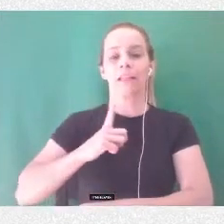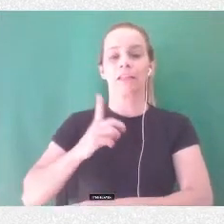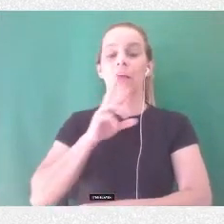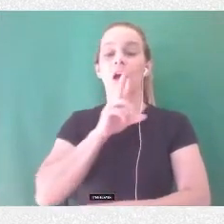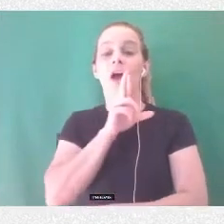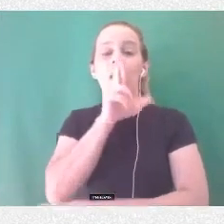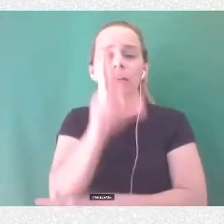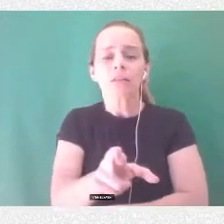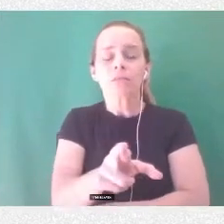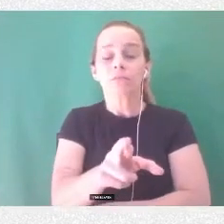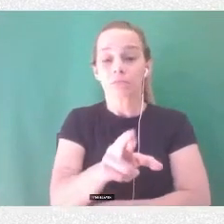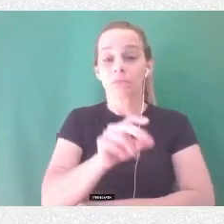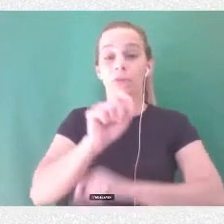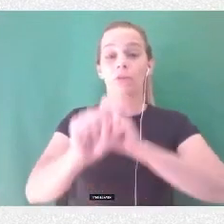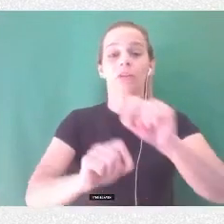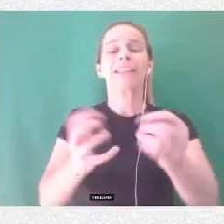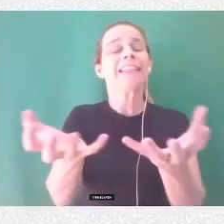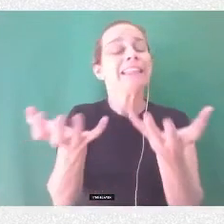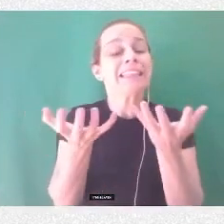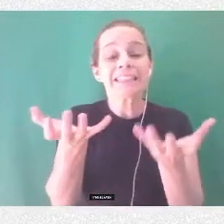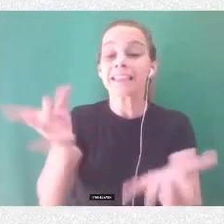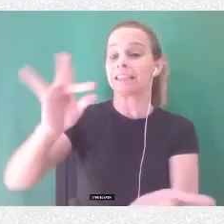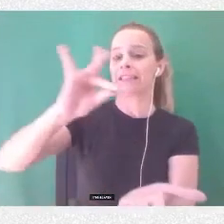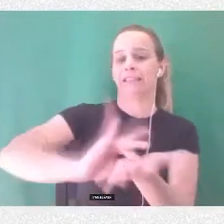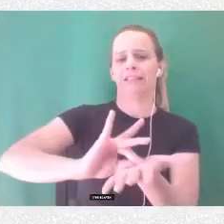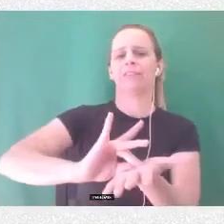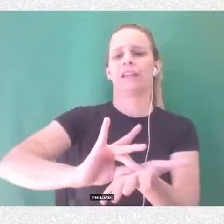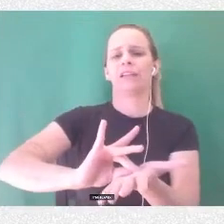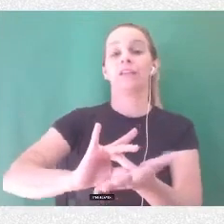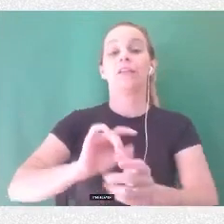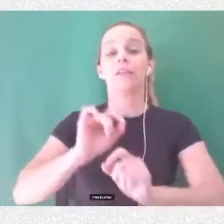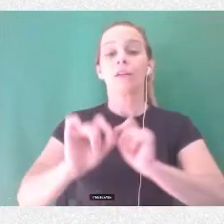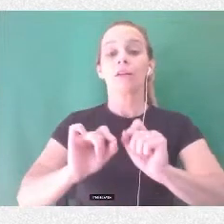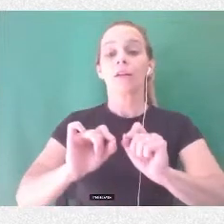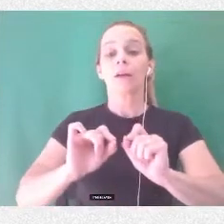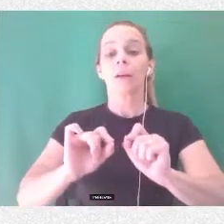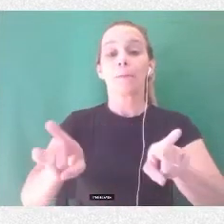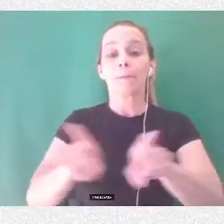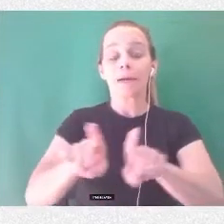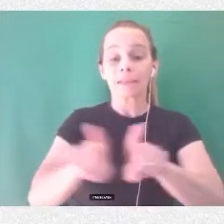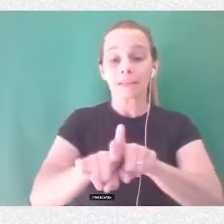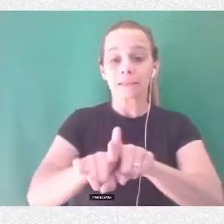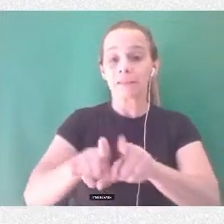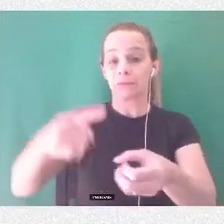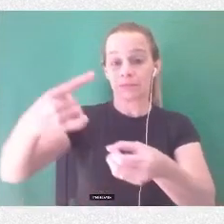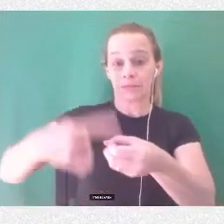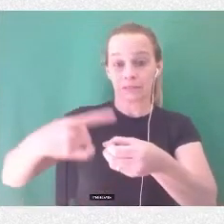gente quer efetivamente para também, como território municipal,